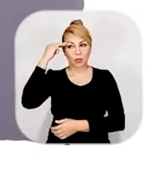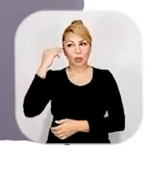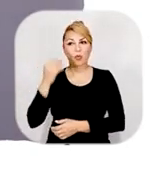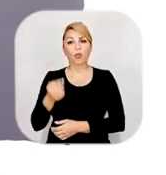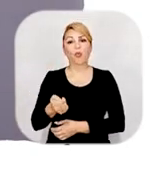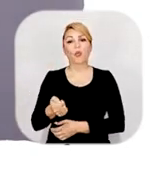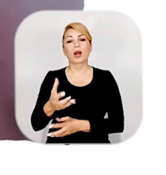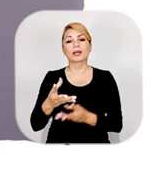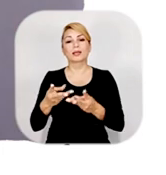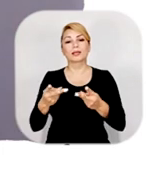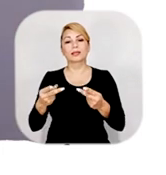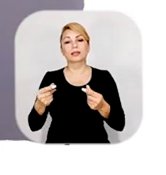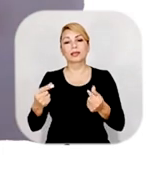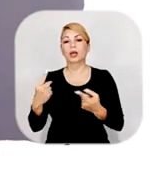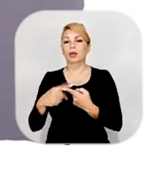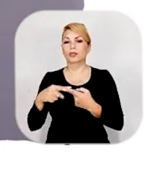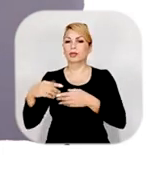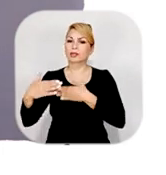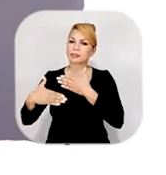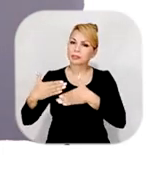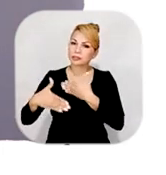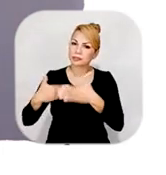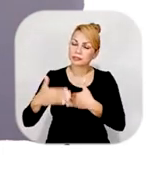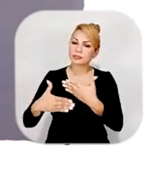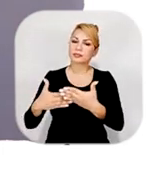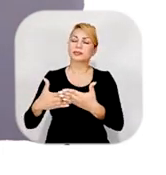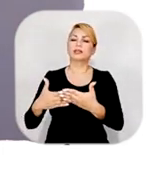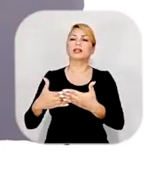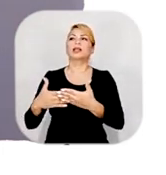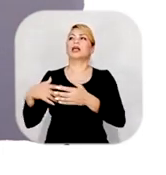embora. Porque o tempo passa, os descendentes